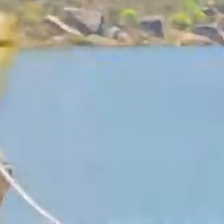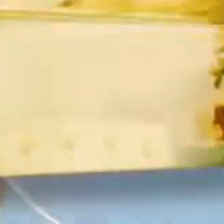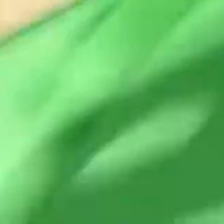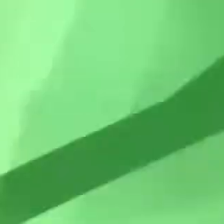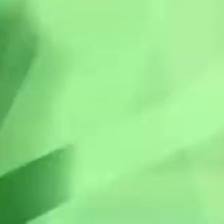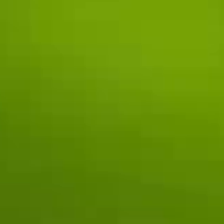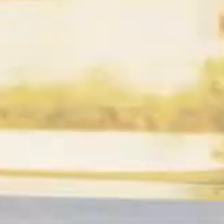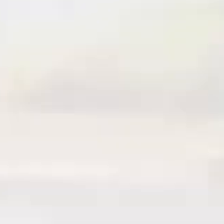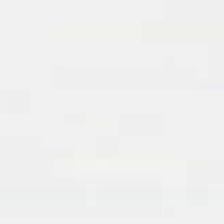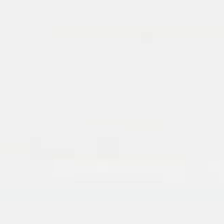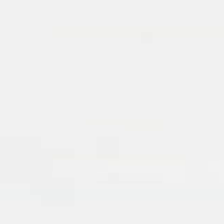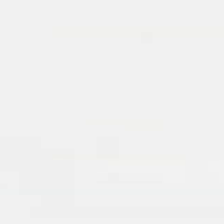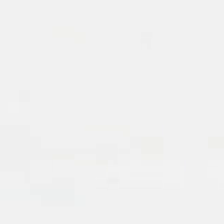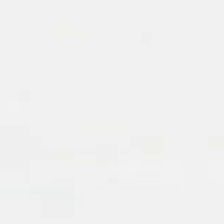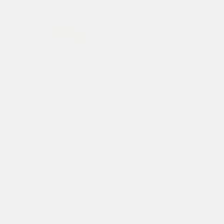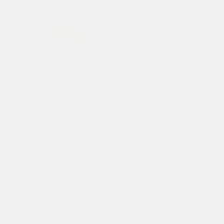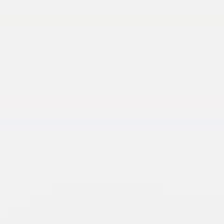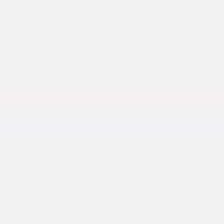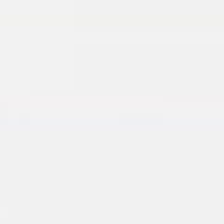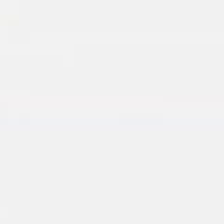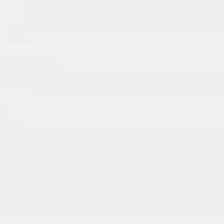TV Assembleia.